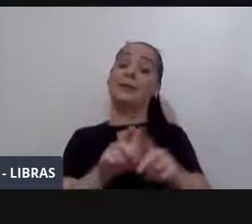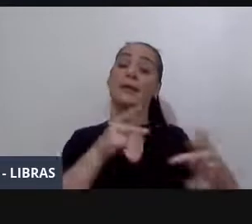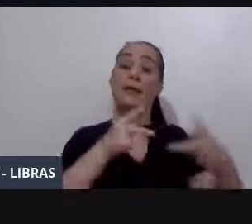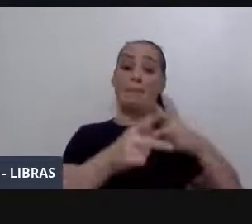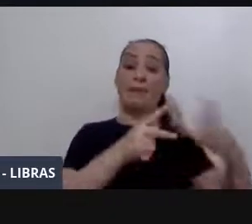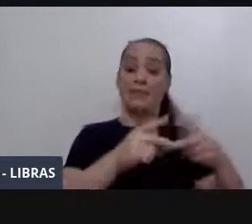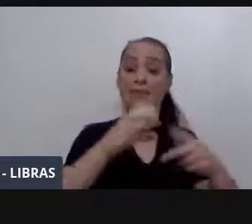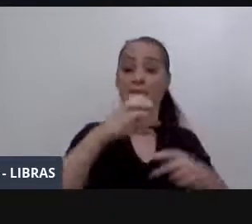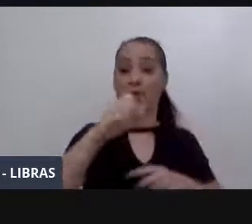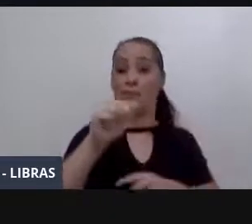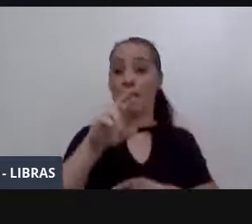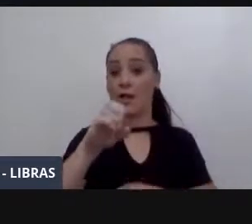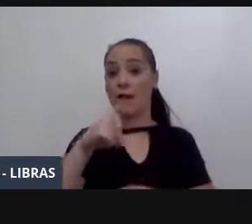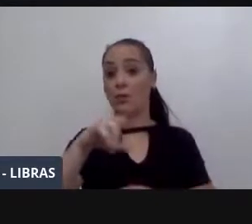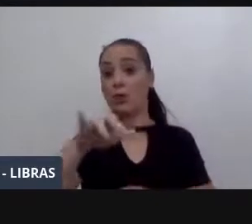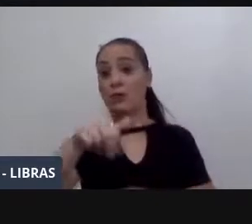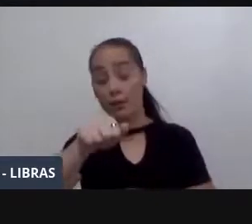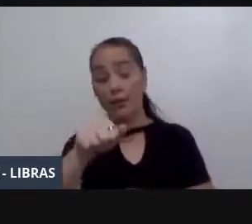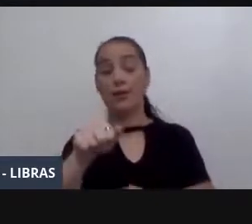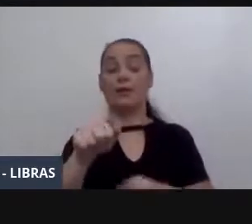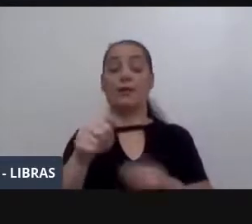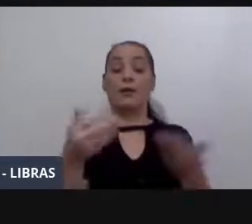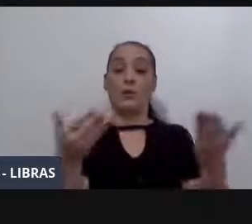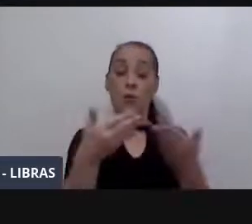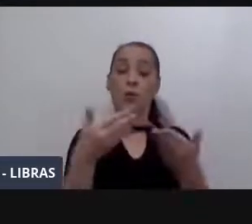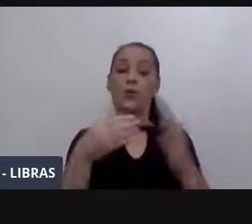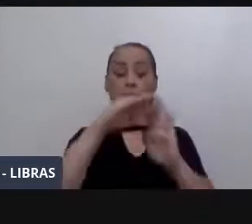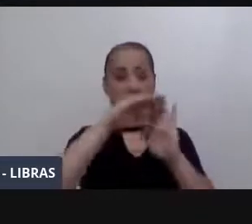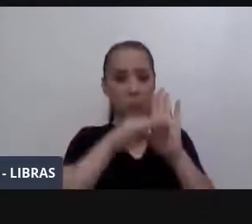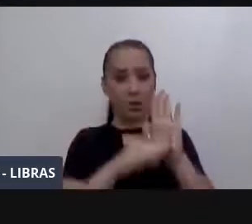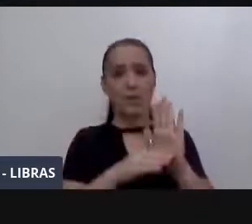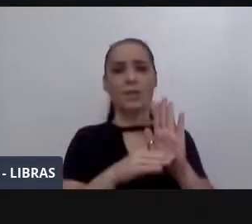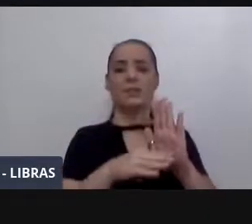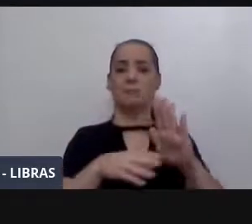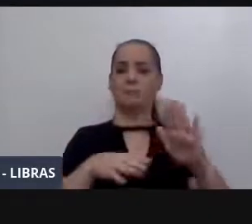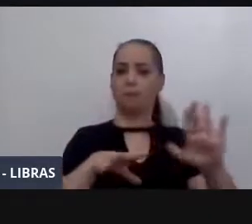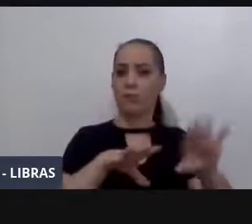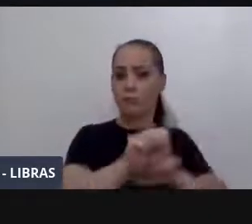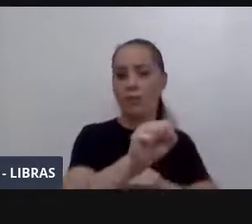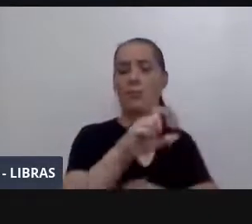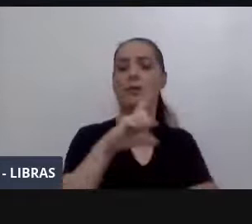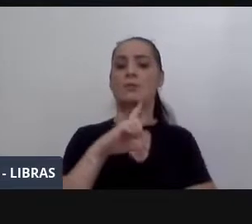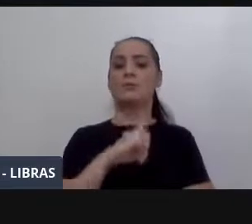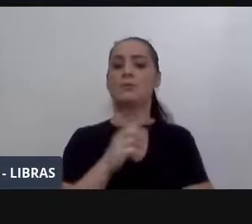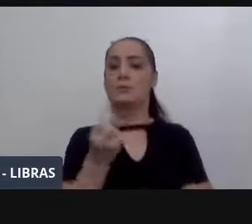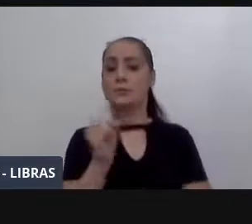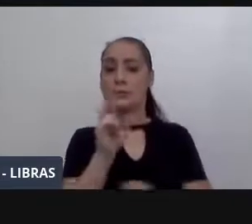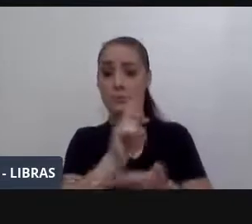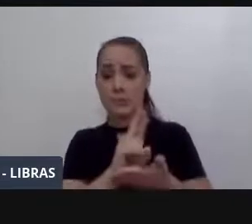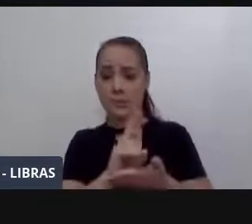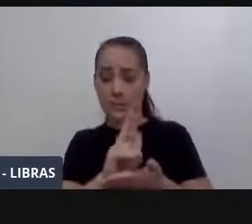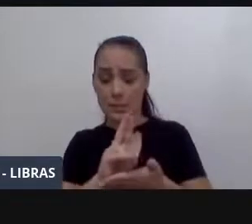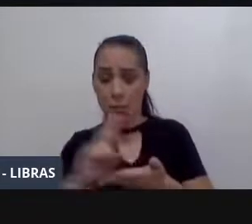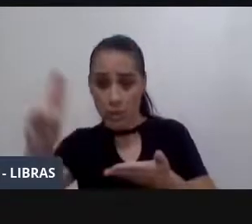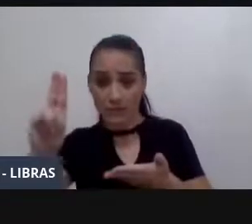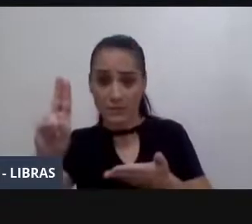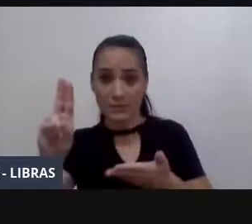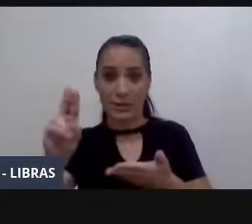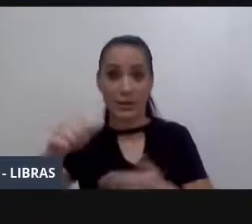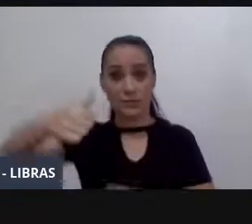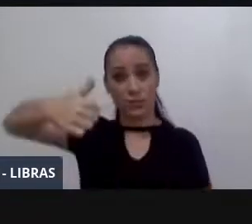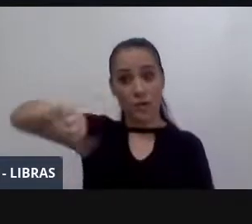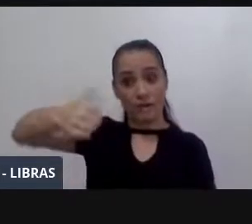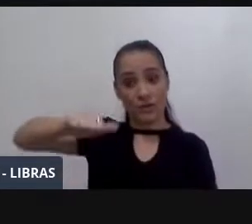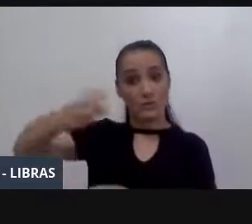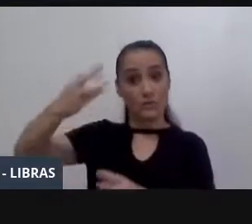Borri, que a gente tem aquela lista que está sendo formada, se uma universidade é avaliada 3 vezes seguidas positivamente, quer